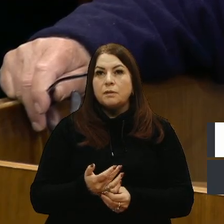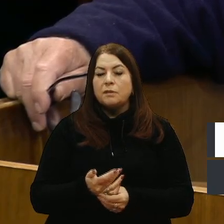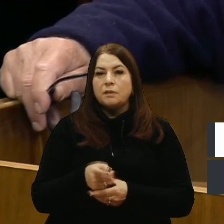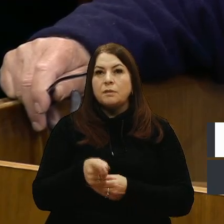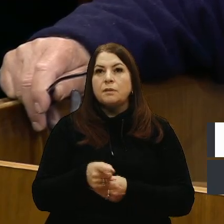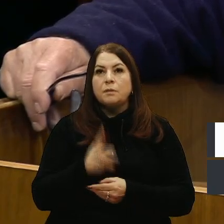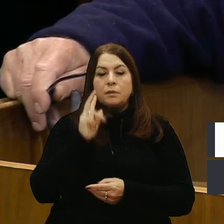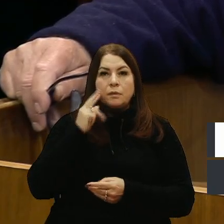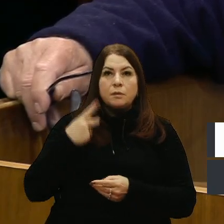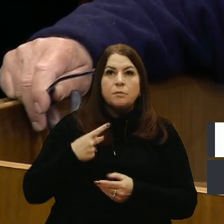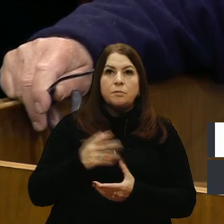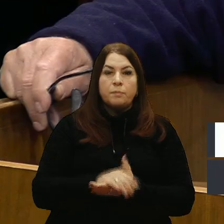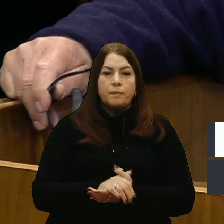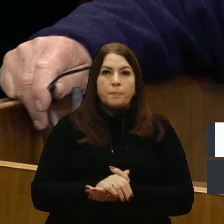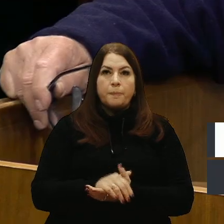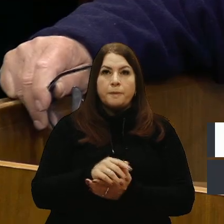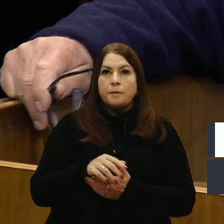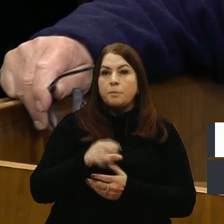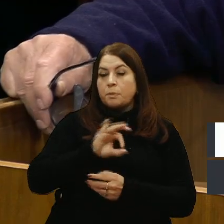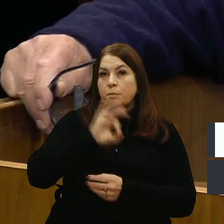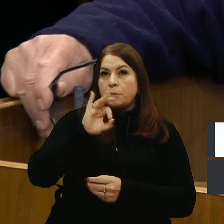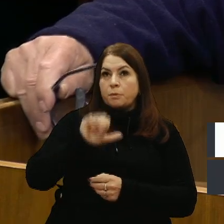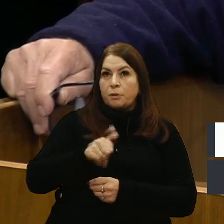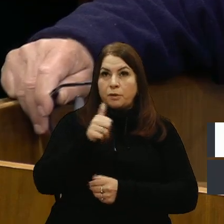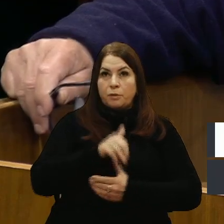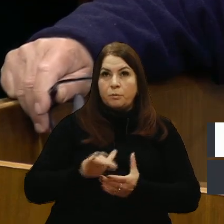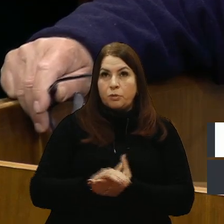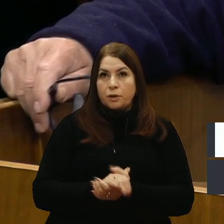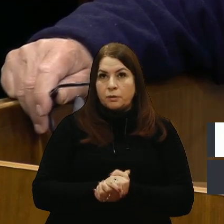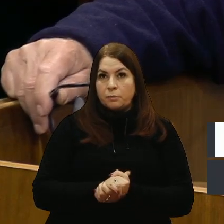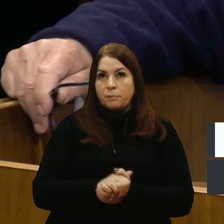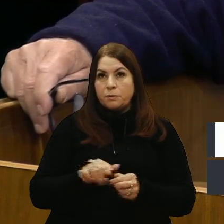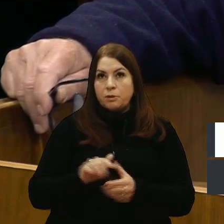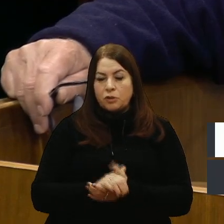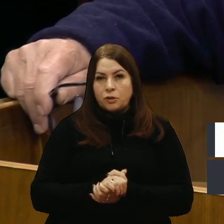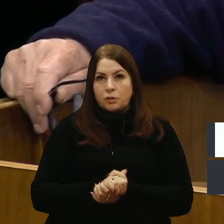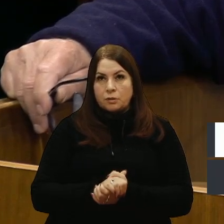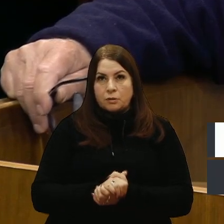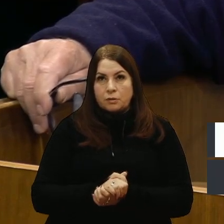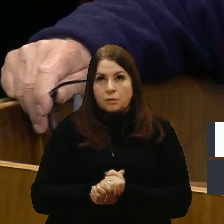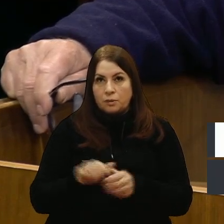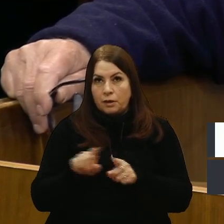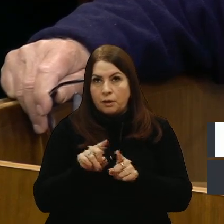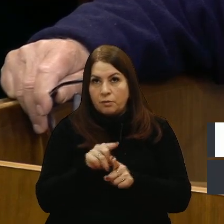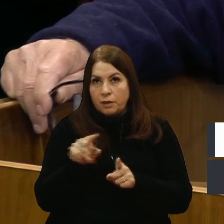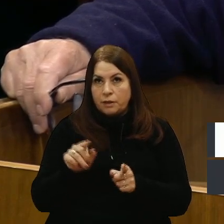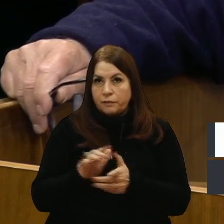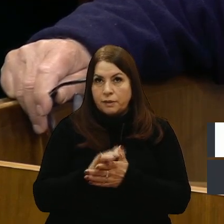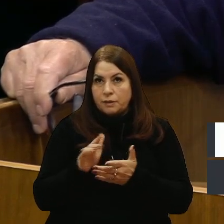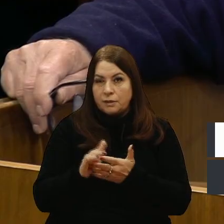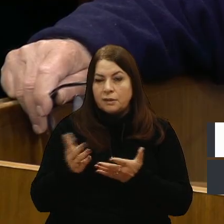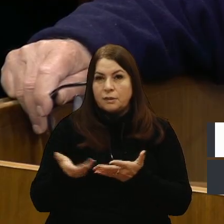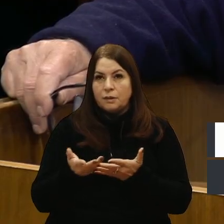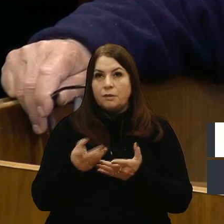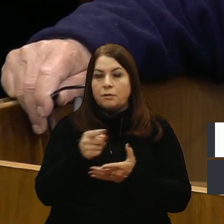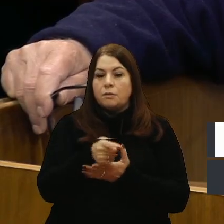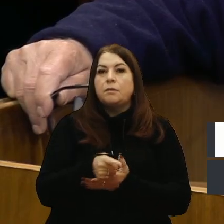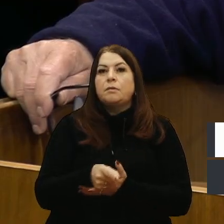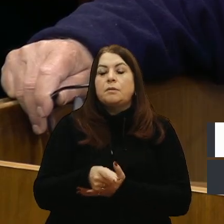seja reconhecido com percentuais melhores. Mas em Porto Alegre, então, nós